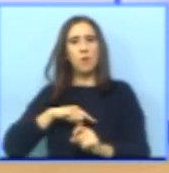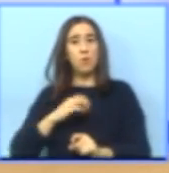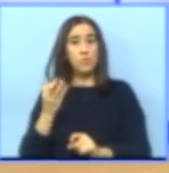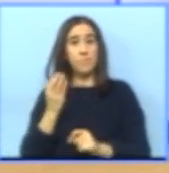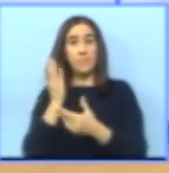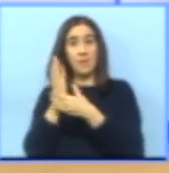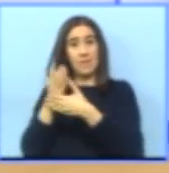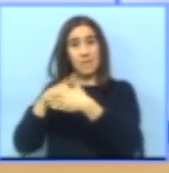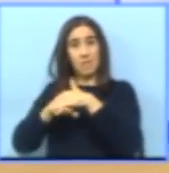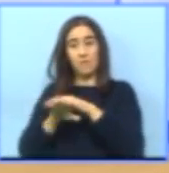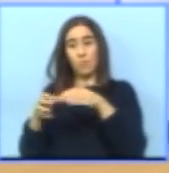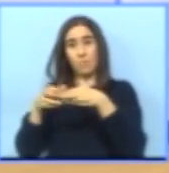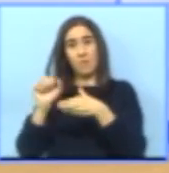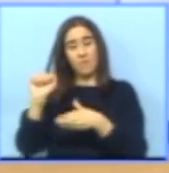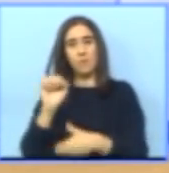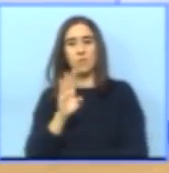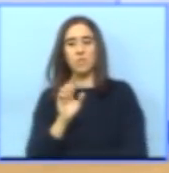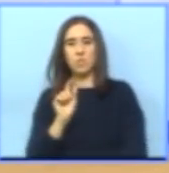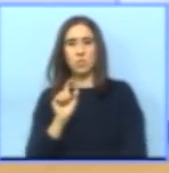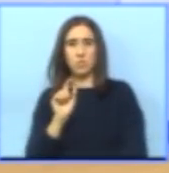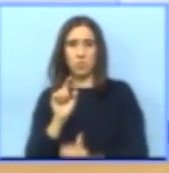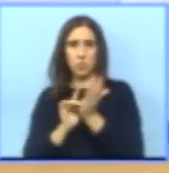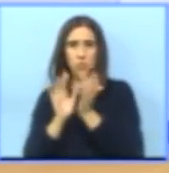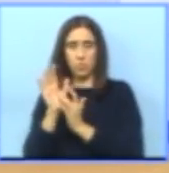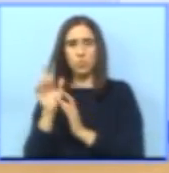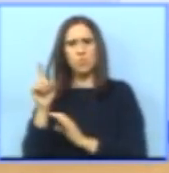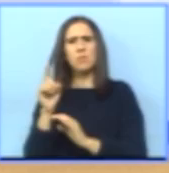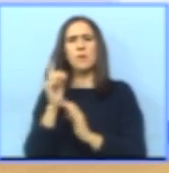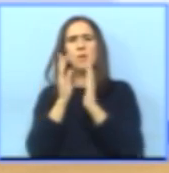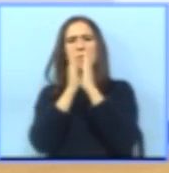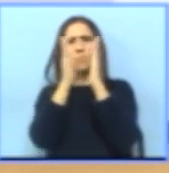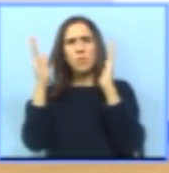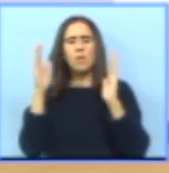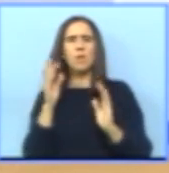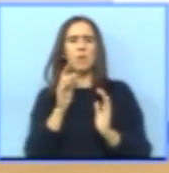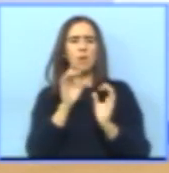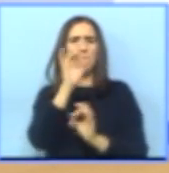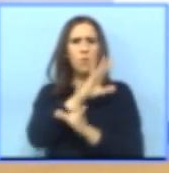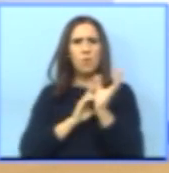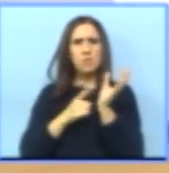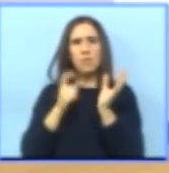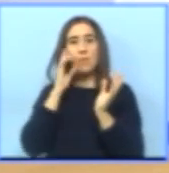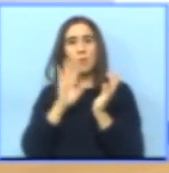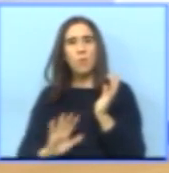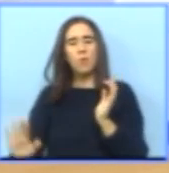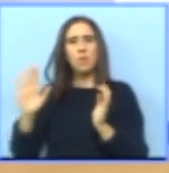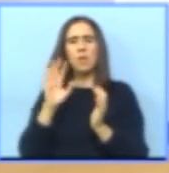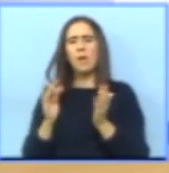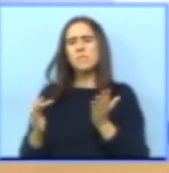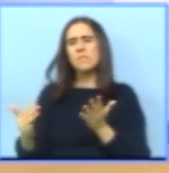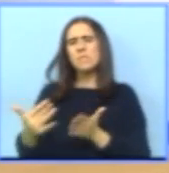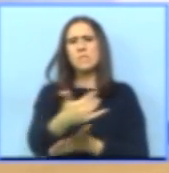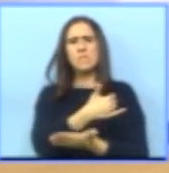nos arquivos da Companhia de Jesus e em muitas bibliotecas ocidentais e orientais, nós vamos encontrar uma base de dados